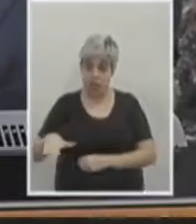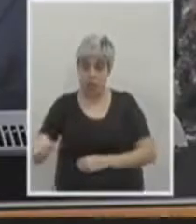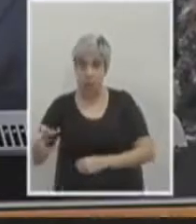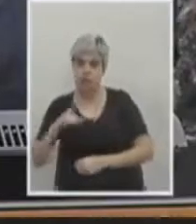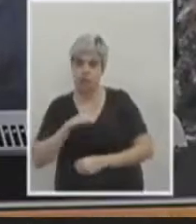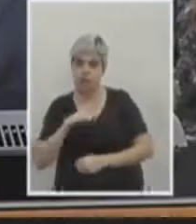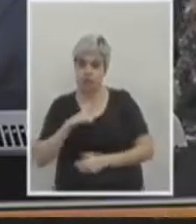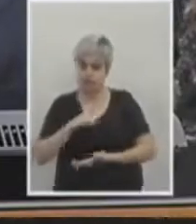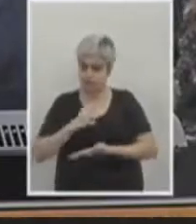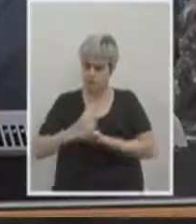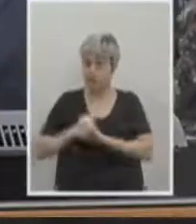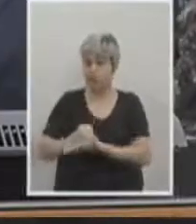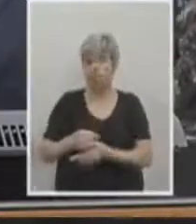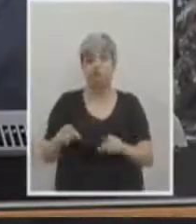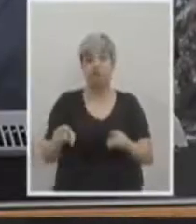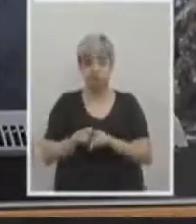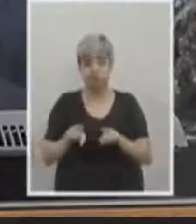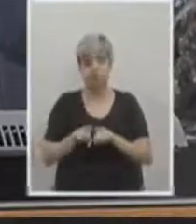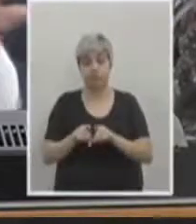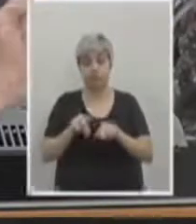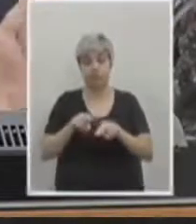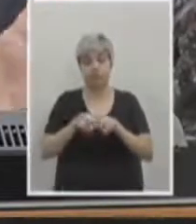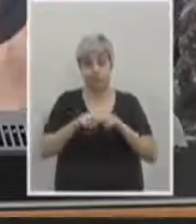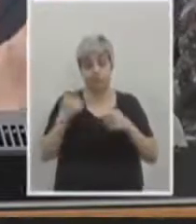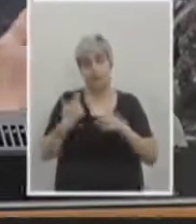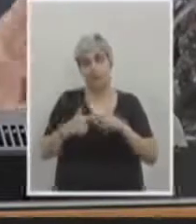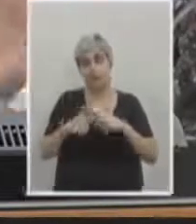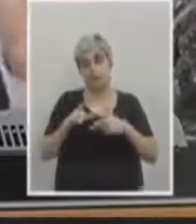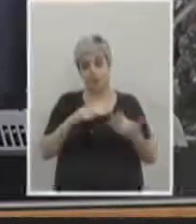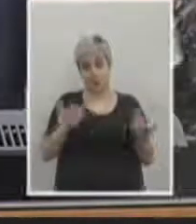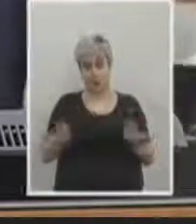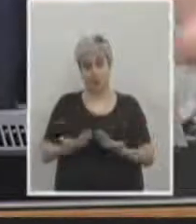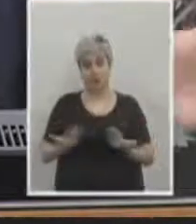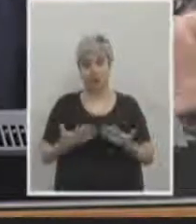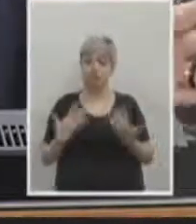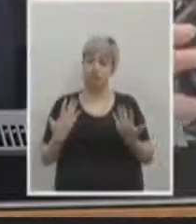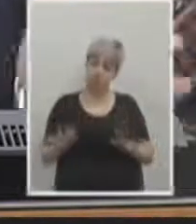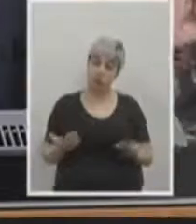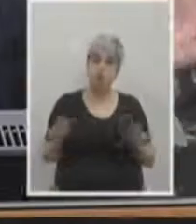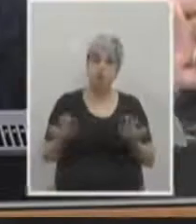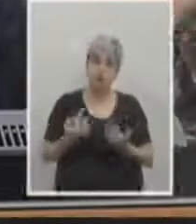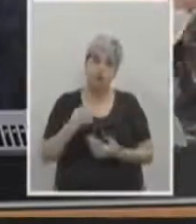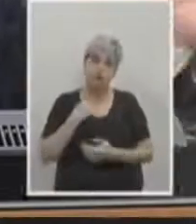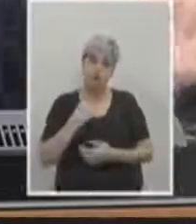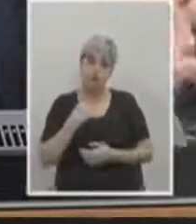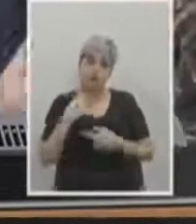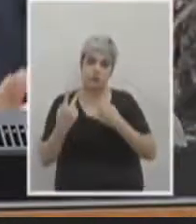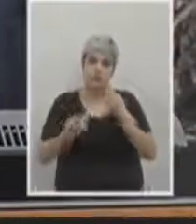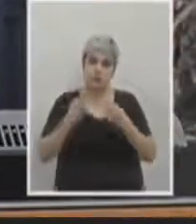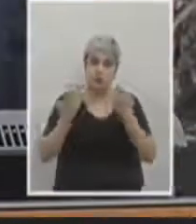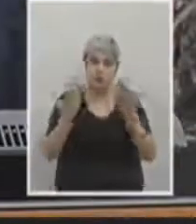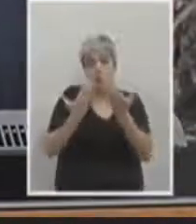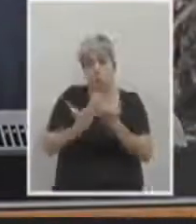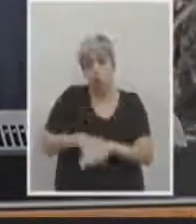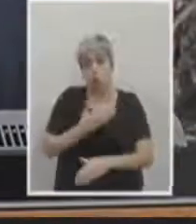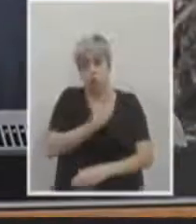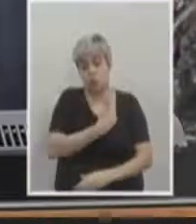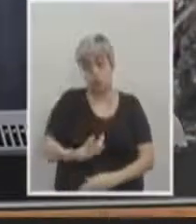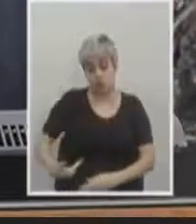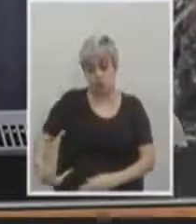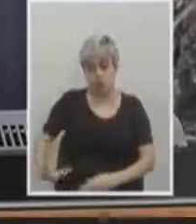atendida, tanto nessa questão desse embate que nós estamos vivendo. É claro que, nesse momento, nós não podemos mais falar em concurso público